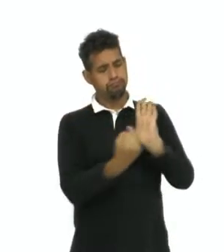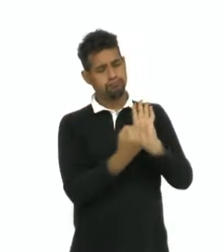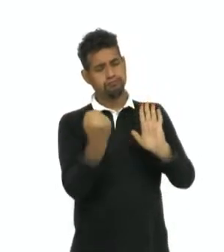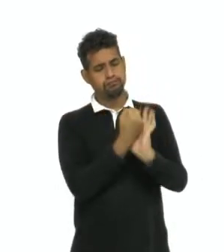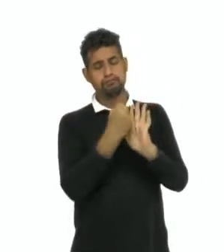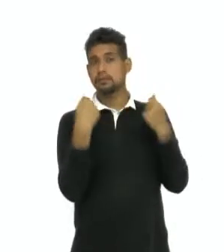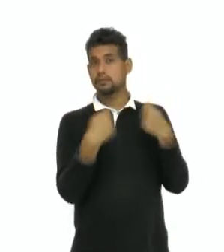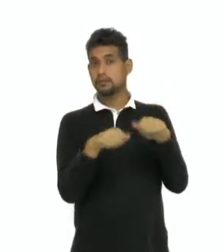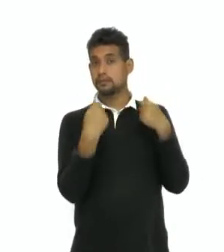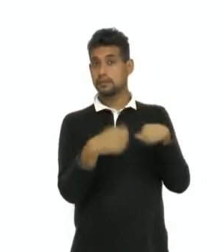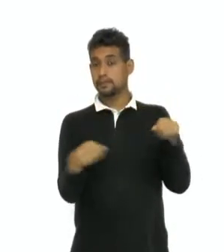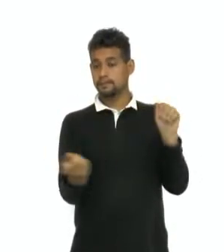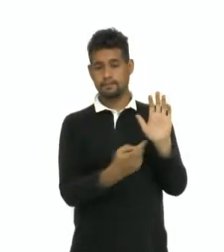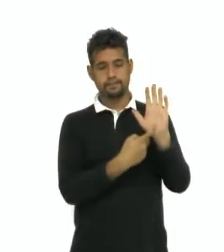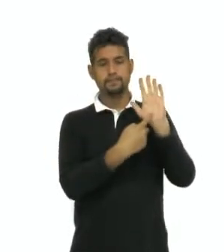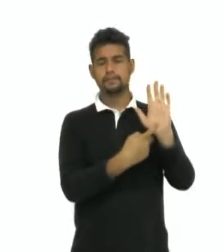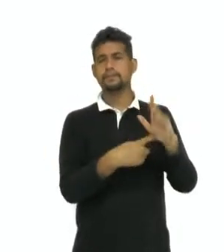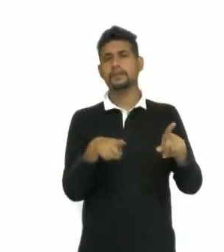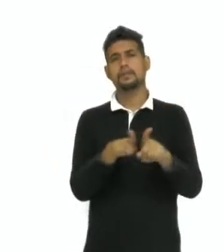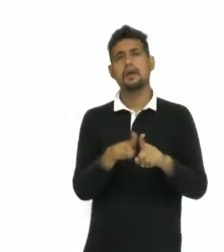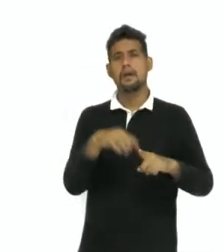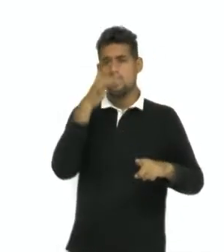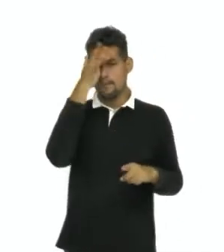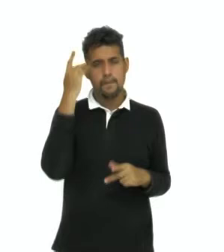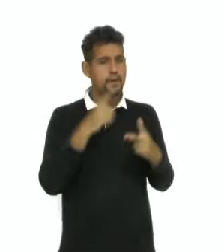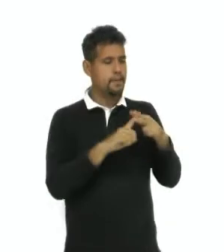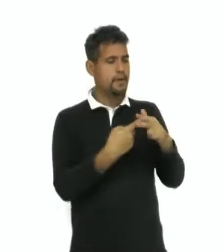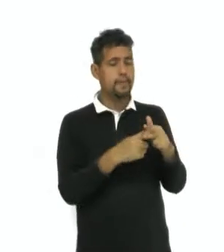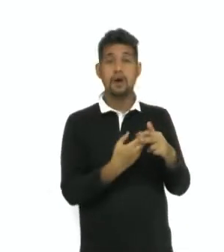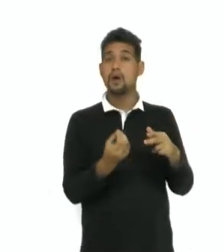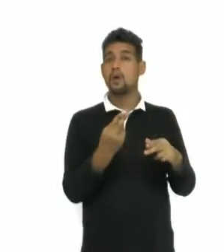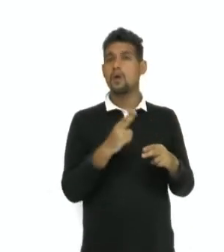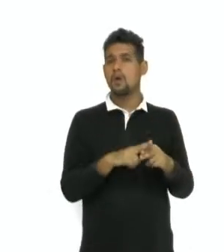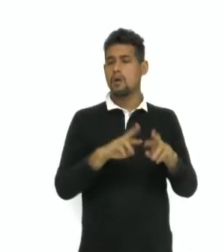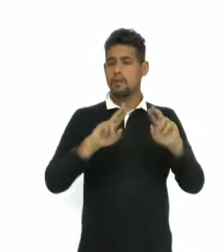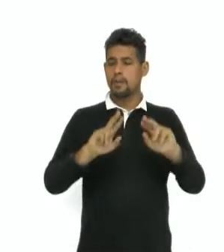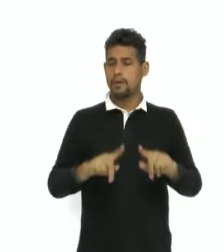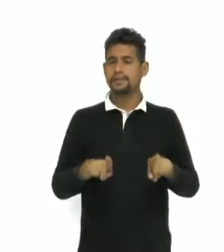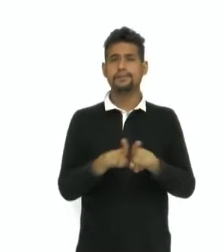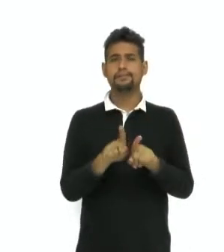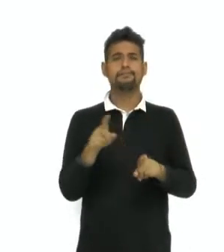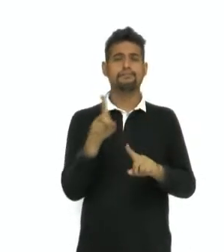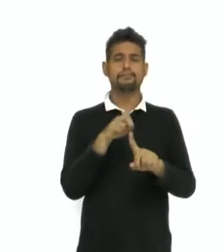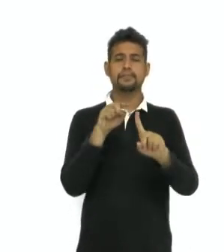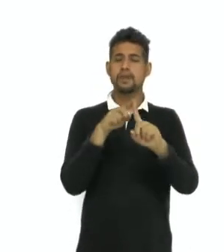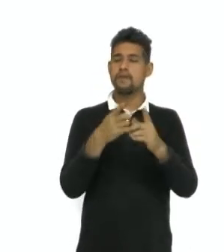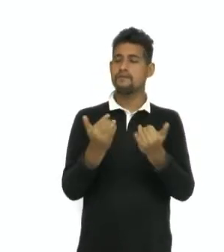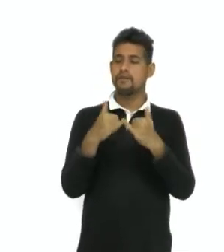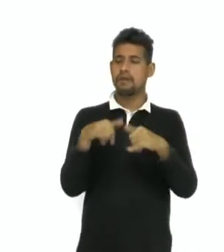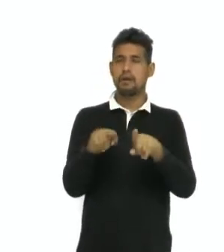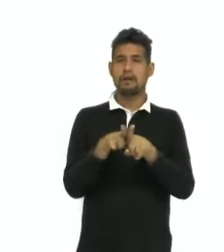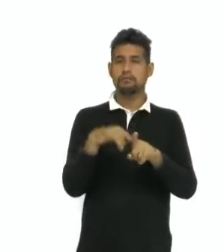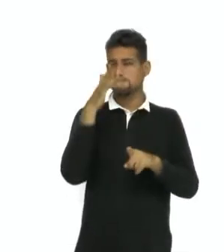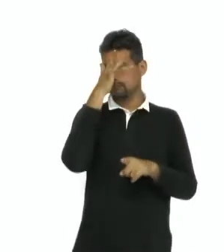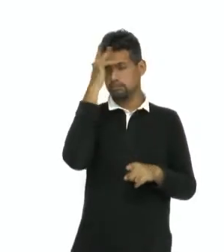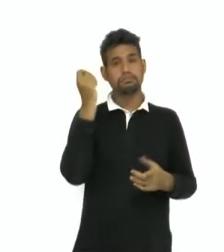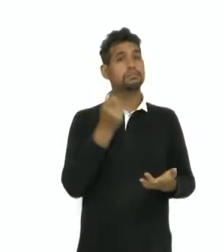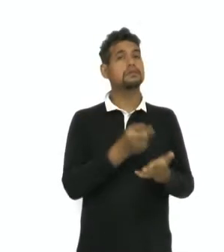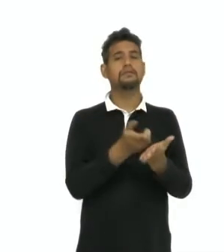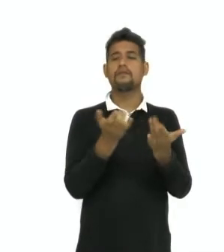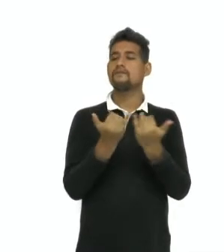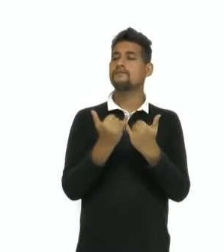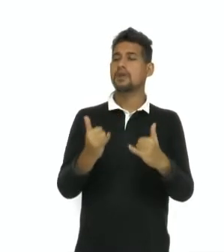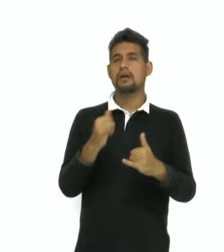ser expressos nas embalagens pelos fabricantes ou importadores, com o intuito de informar aos consumidores.